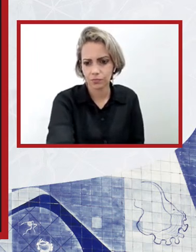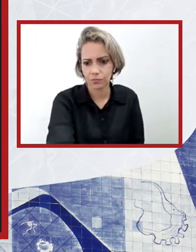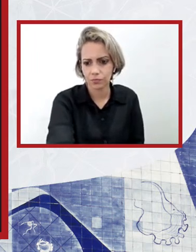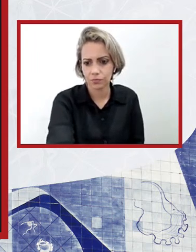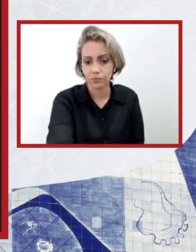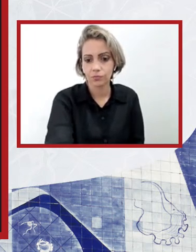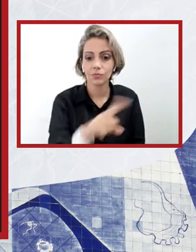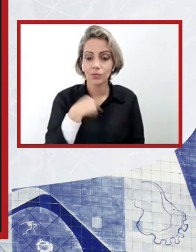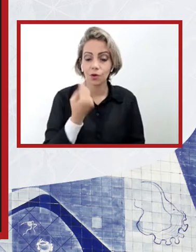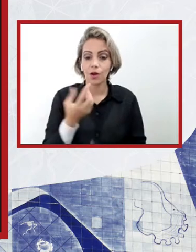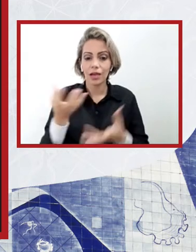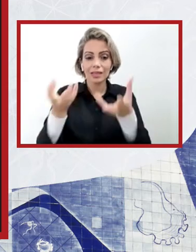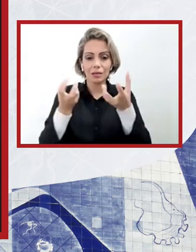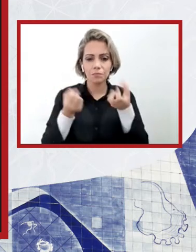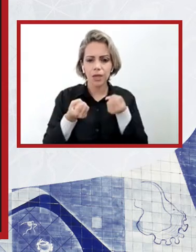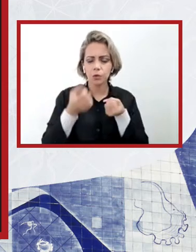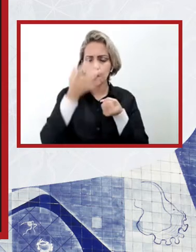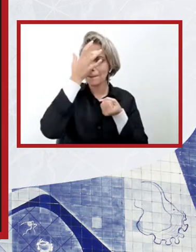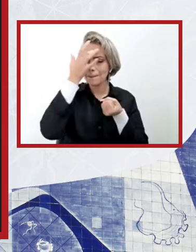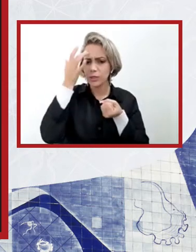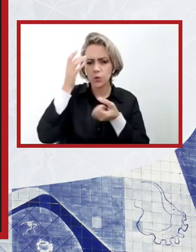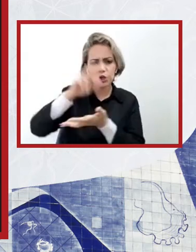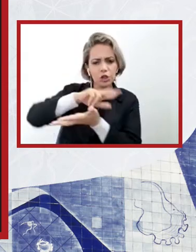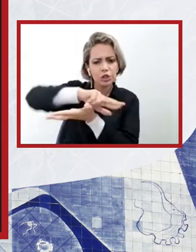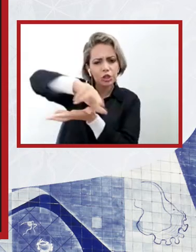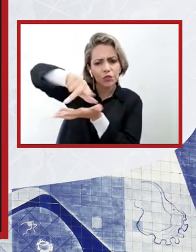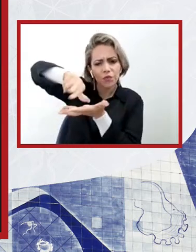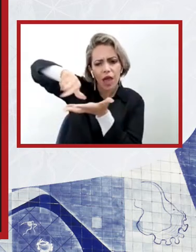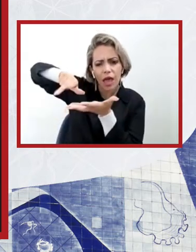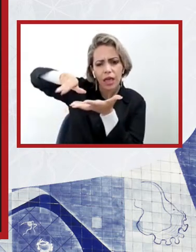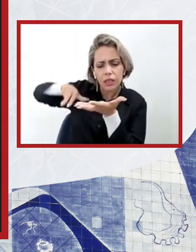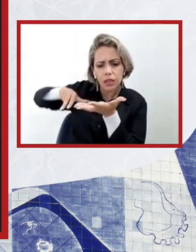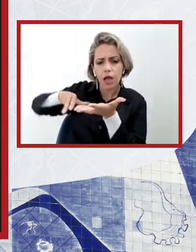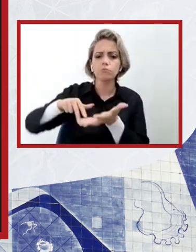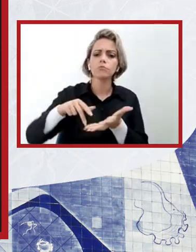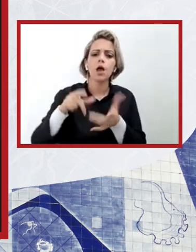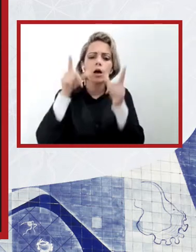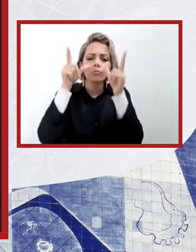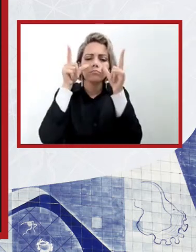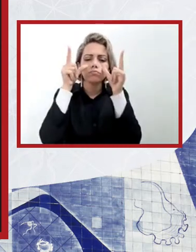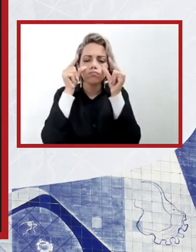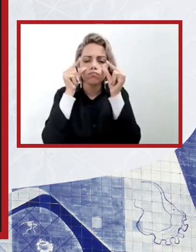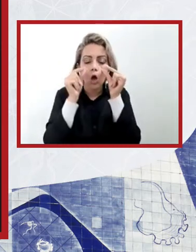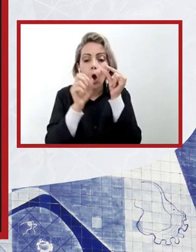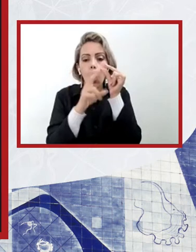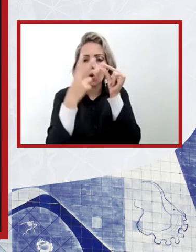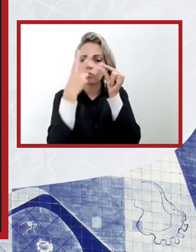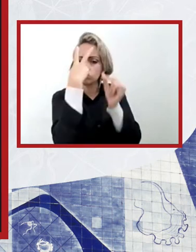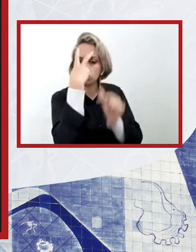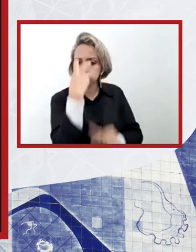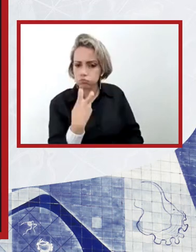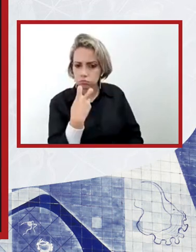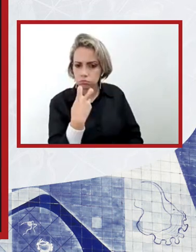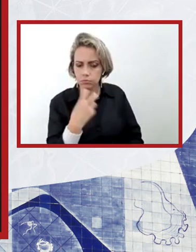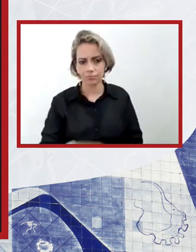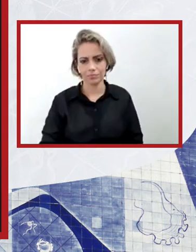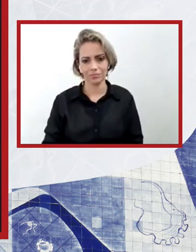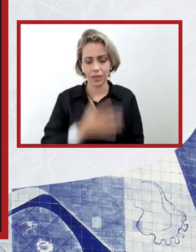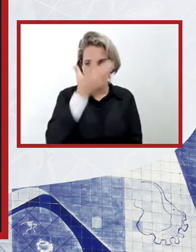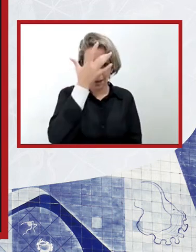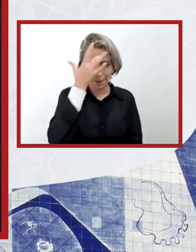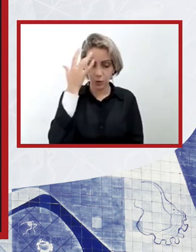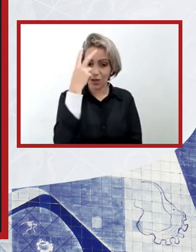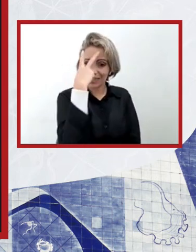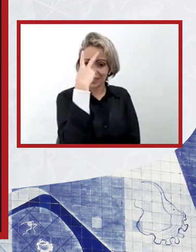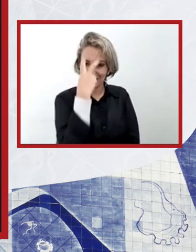São pessoas que são cegas e que têm baixa visão. O que significa isso? A pessoa cega, eu não vou querer dar uma definição oficial